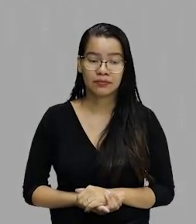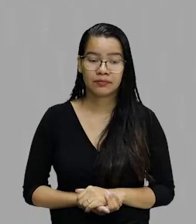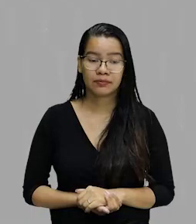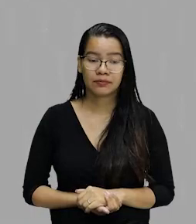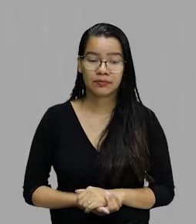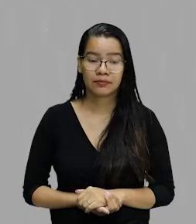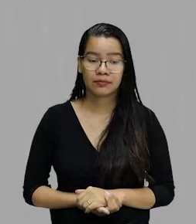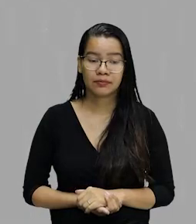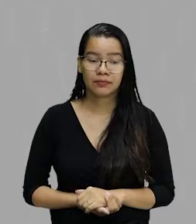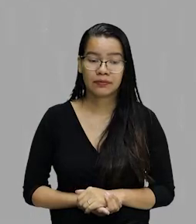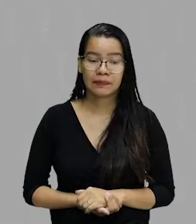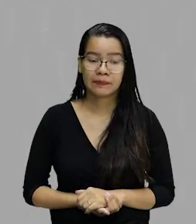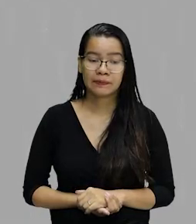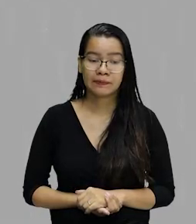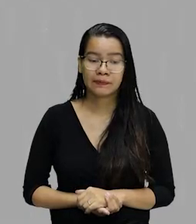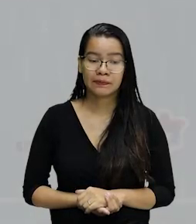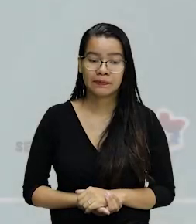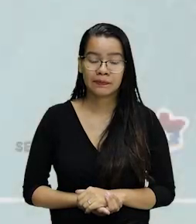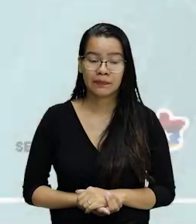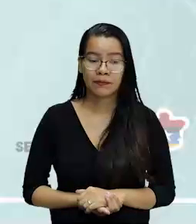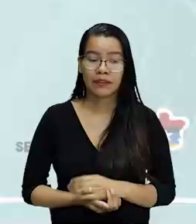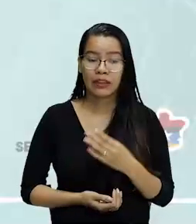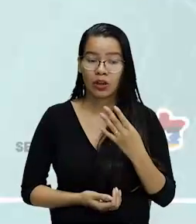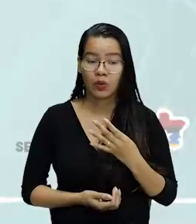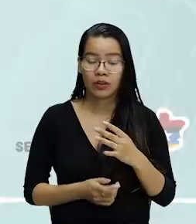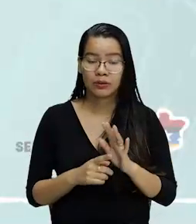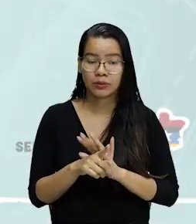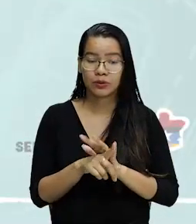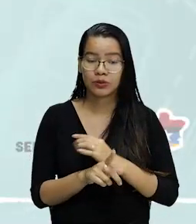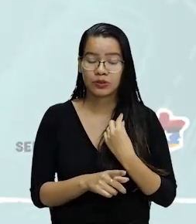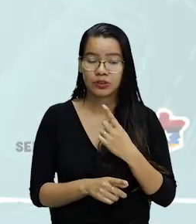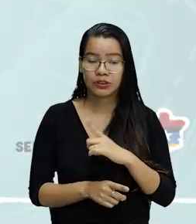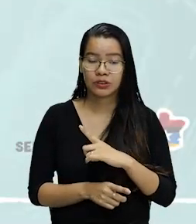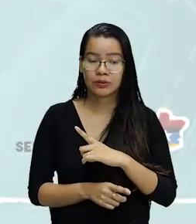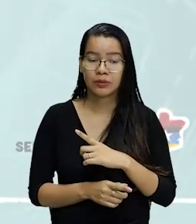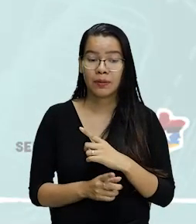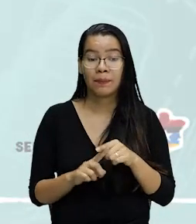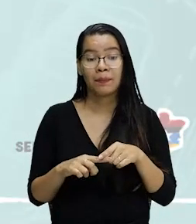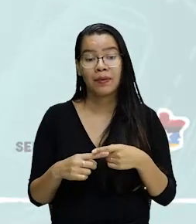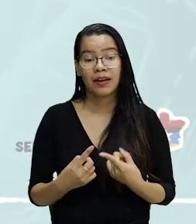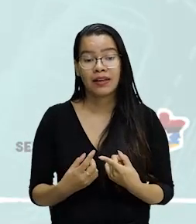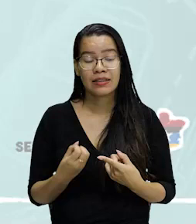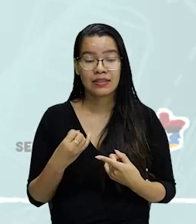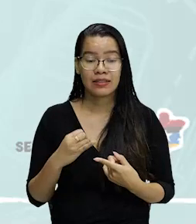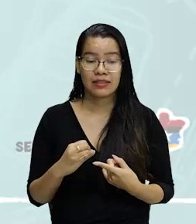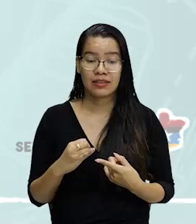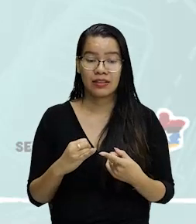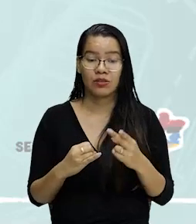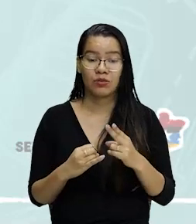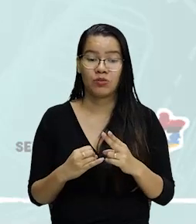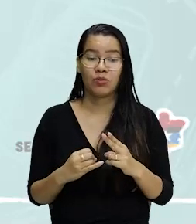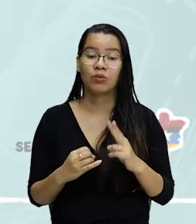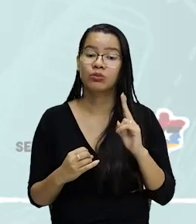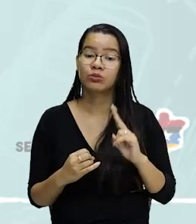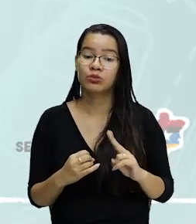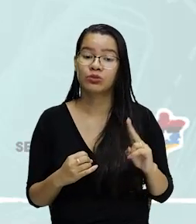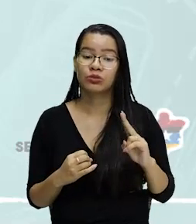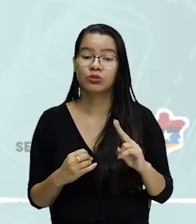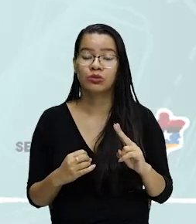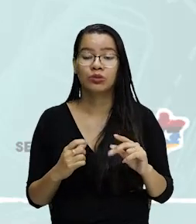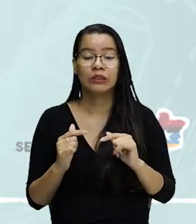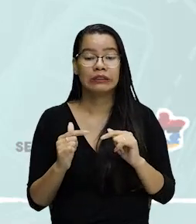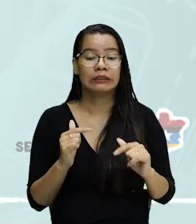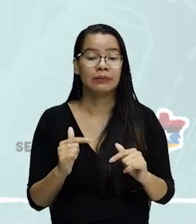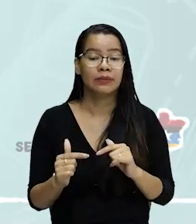questão. Ok? Na quarta questão nós temos, mas se a notação útil do emprego do tempo se torna